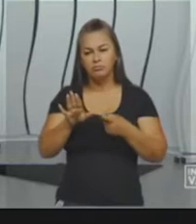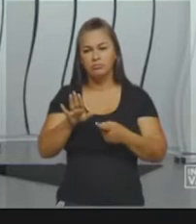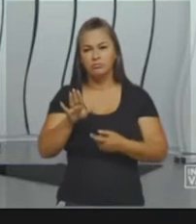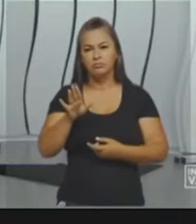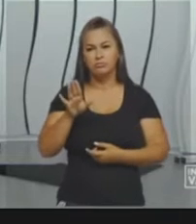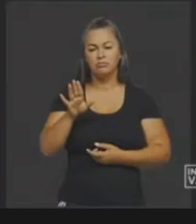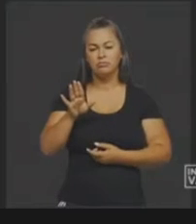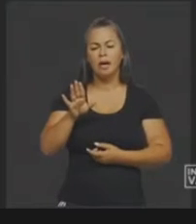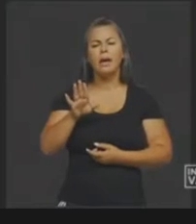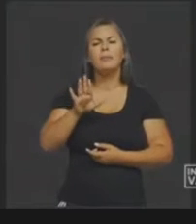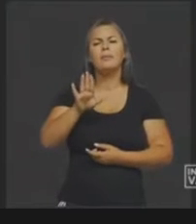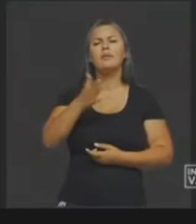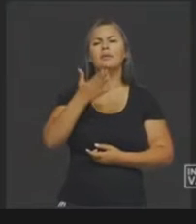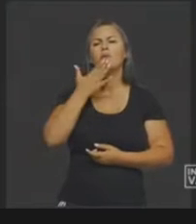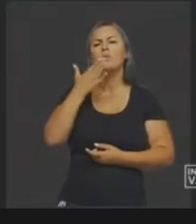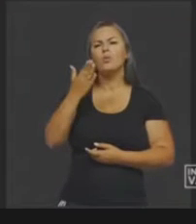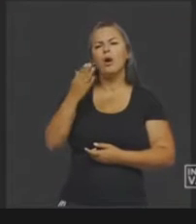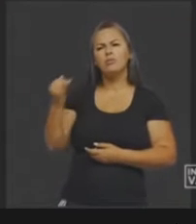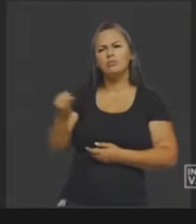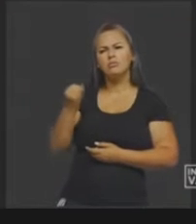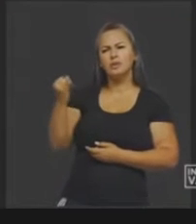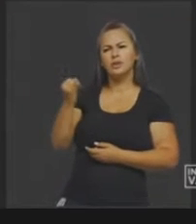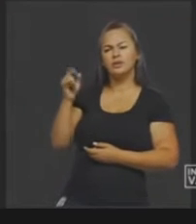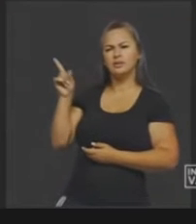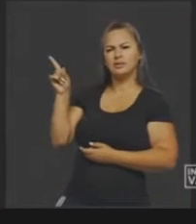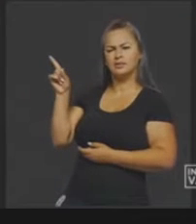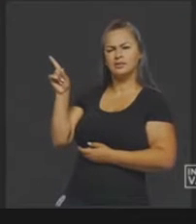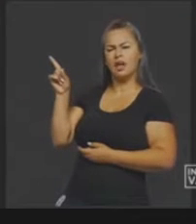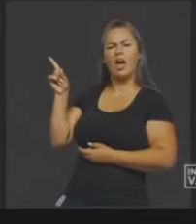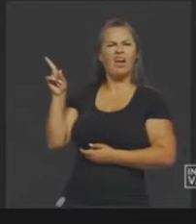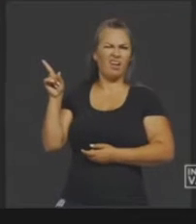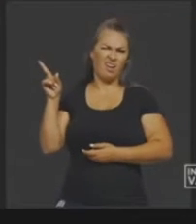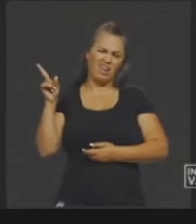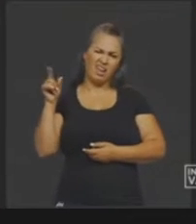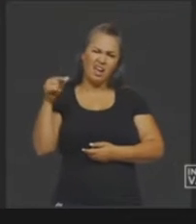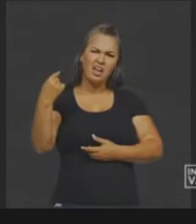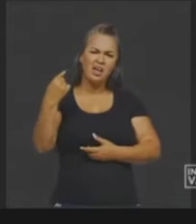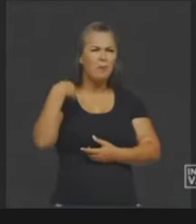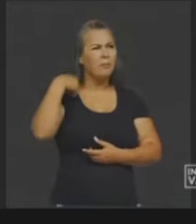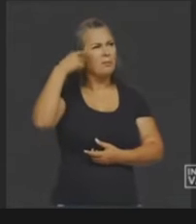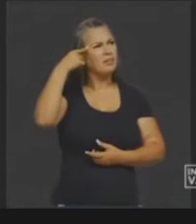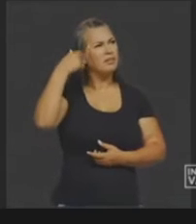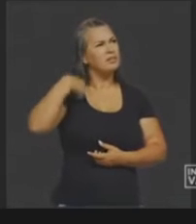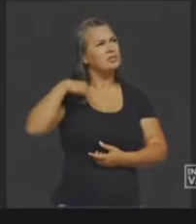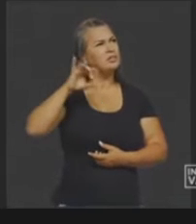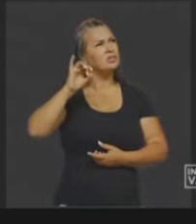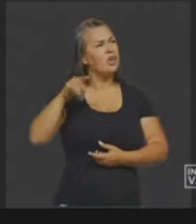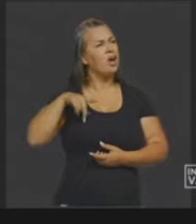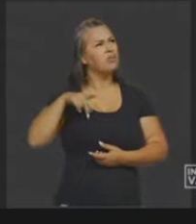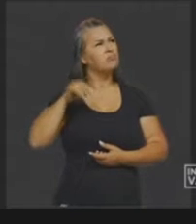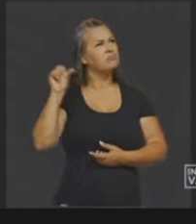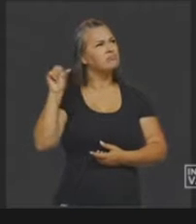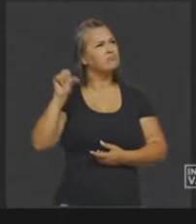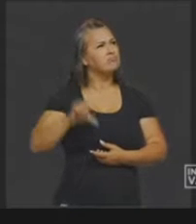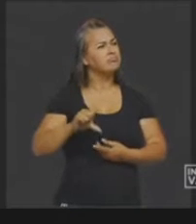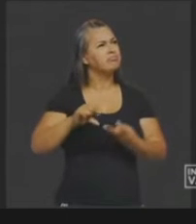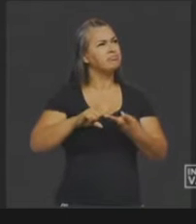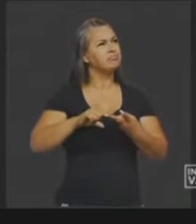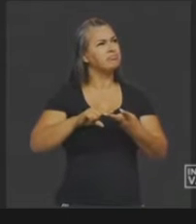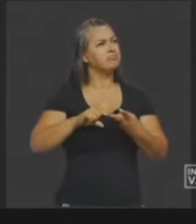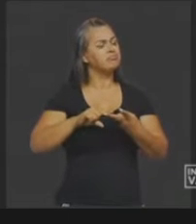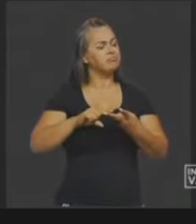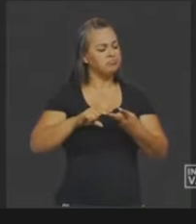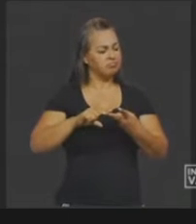Qual é a importância dos fungos? Ah, professor, eu também achava que fungo só era ruim para a gente. Eu achava que bactéria era ruim, eu